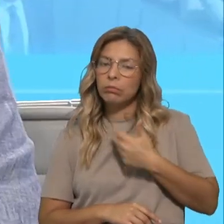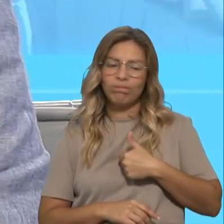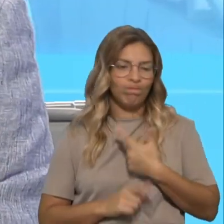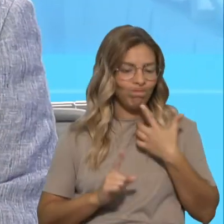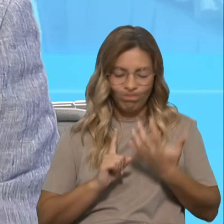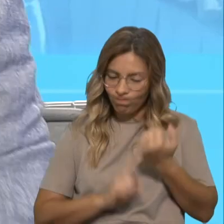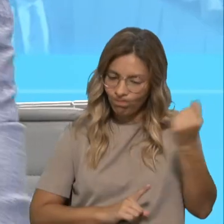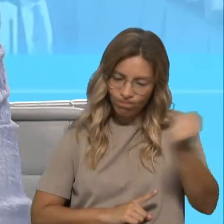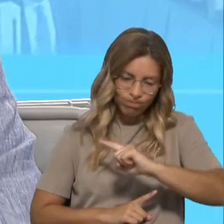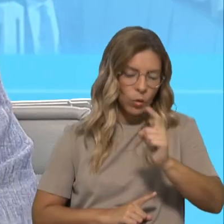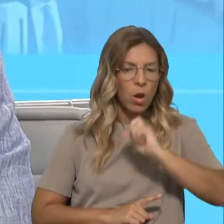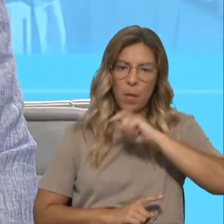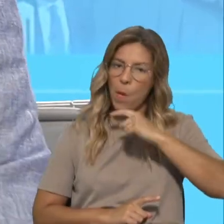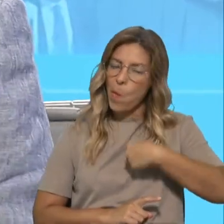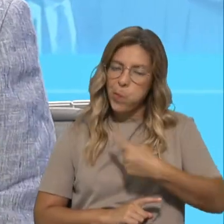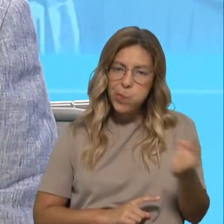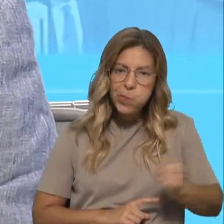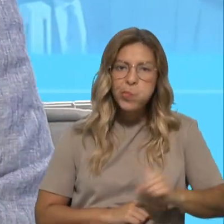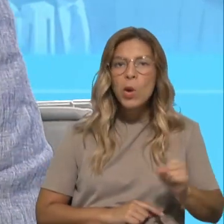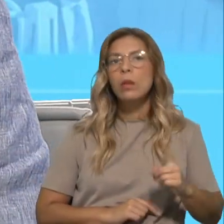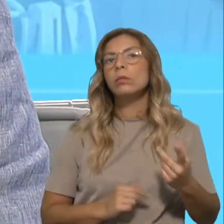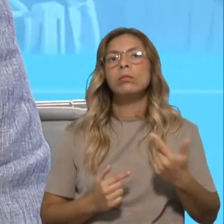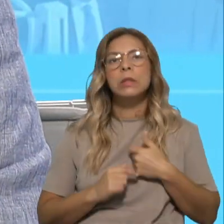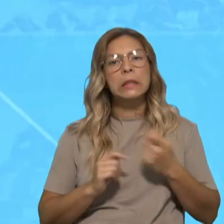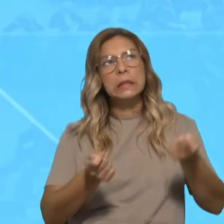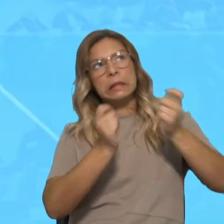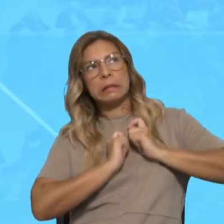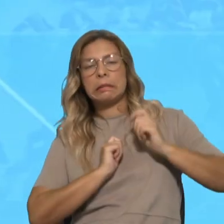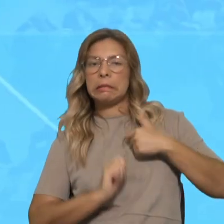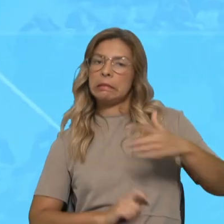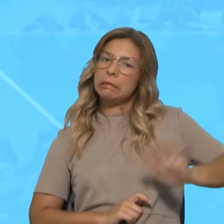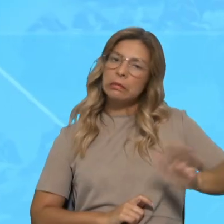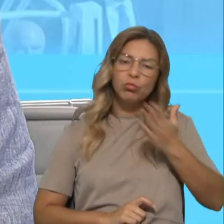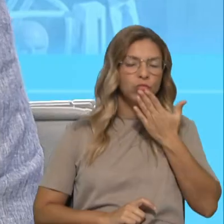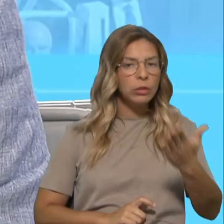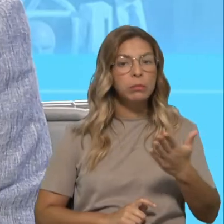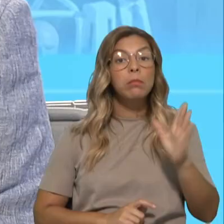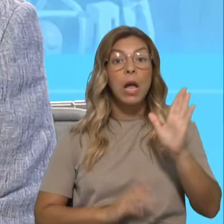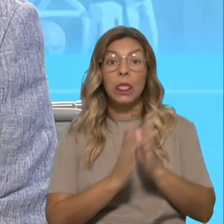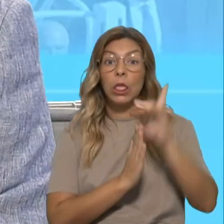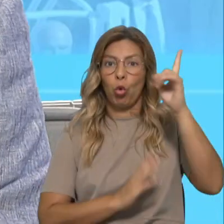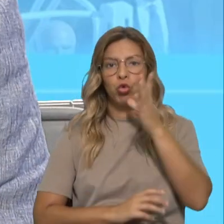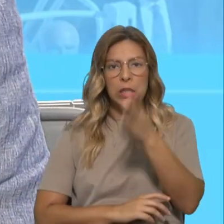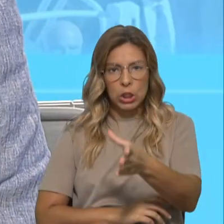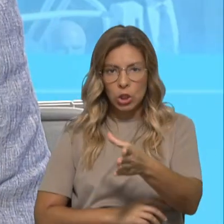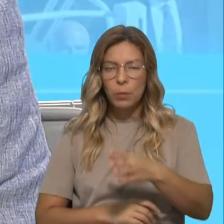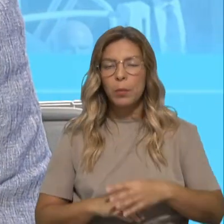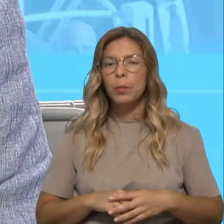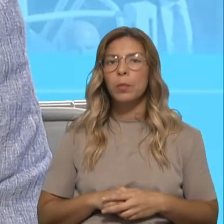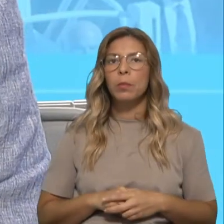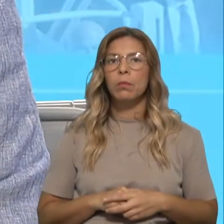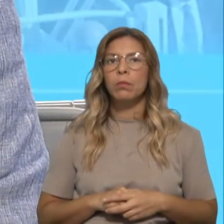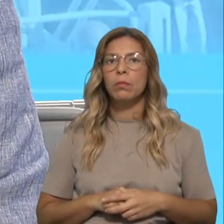capaz, que pede: não me des esse encargo. E às tantas, Deus diz esta frase que é fantástica: a